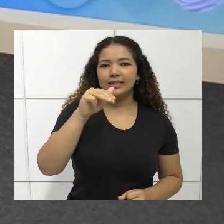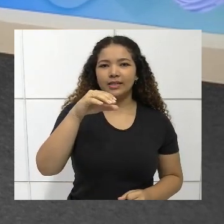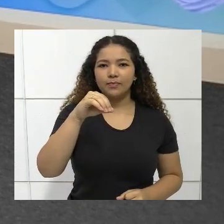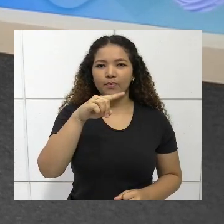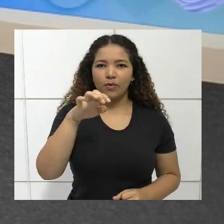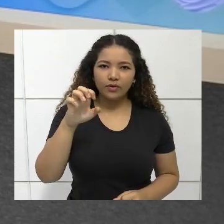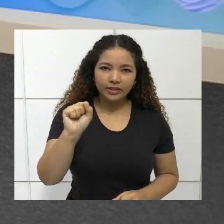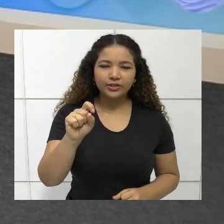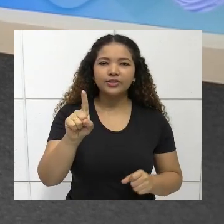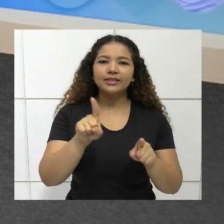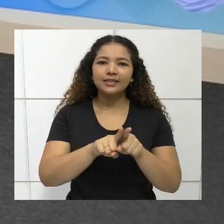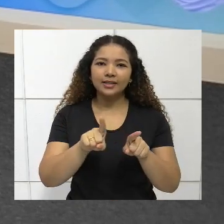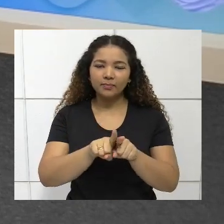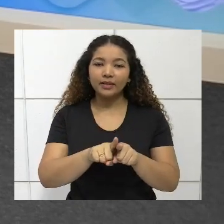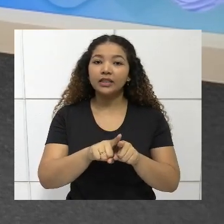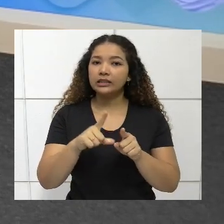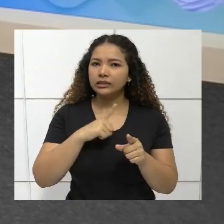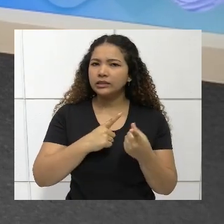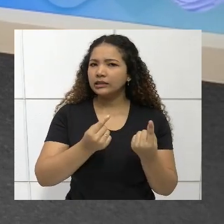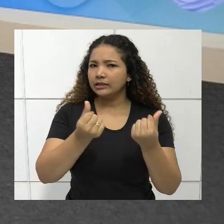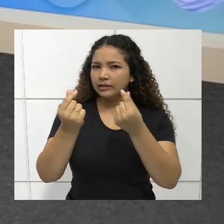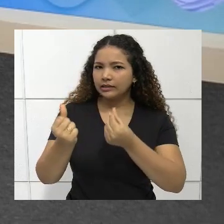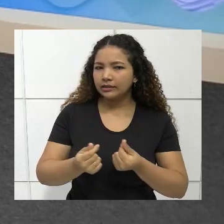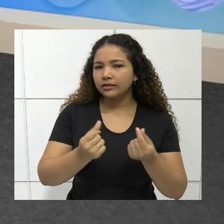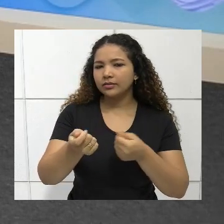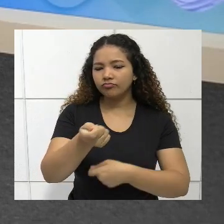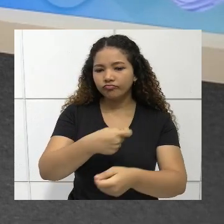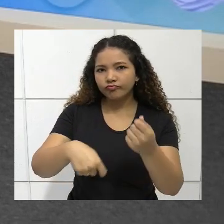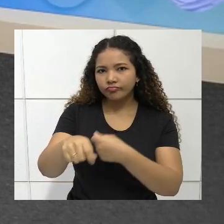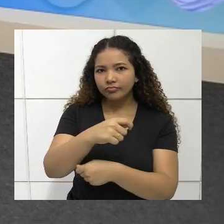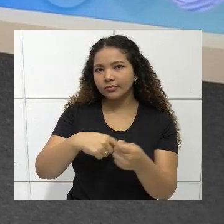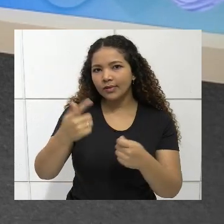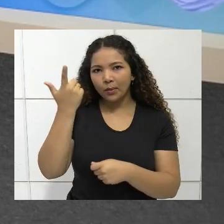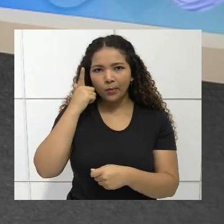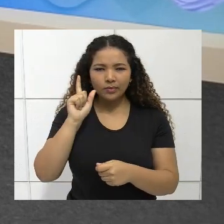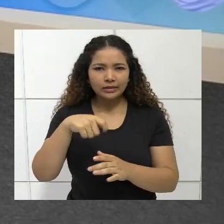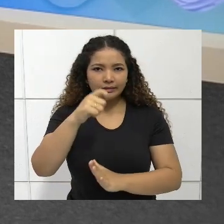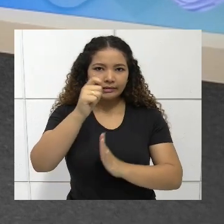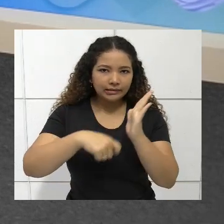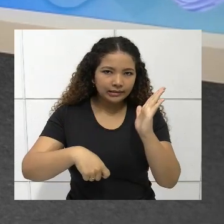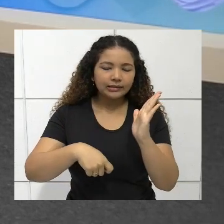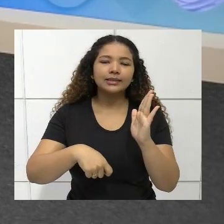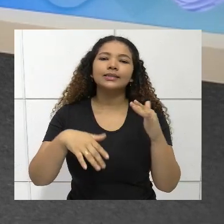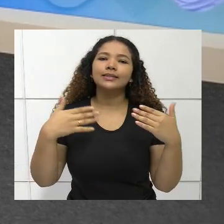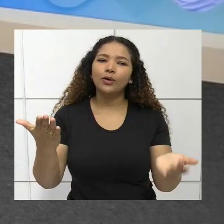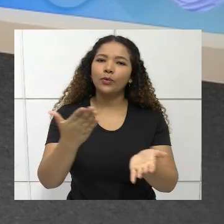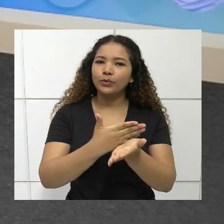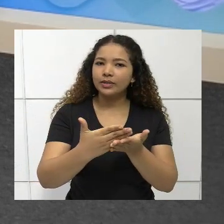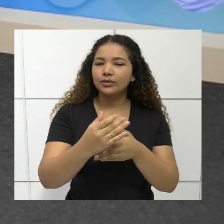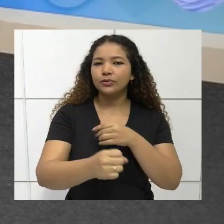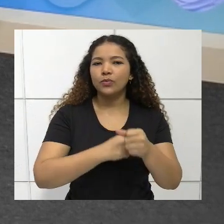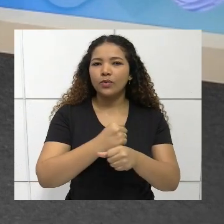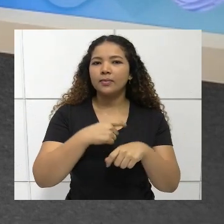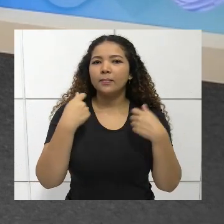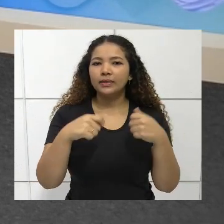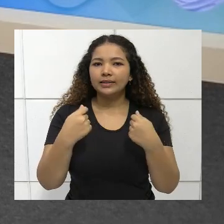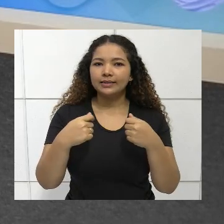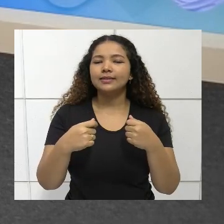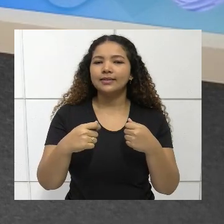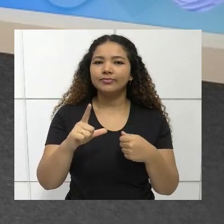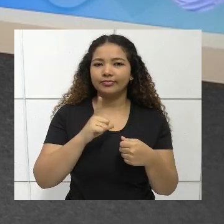o seu apanhado das rendas para fazer a sua declaração, Márcio? Pois é, no início do ano tem que fazer a declaração